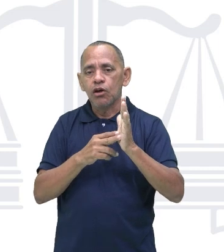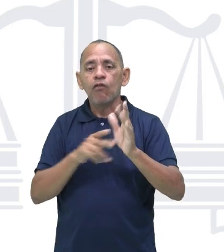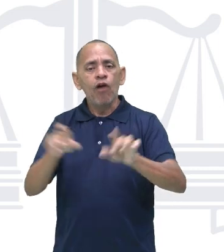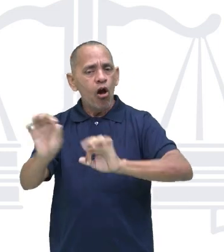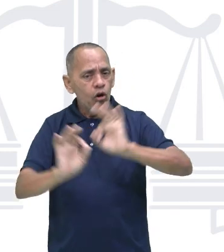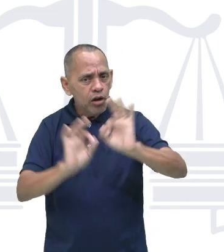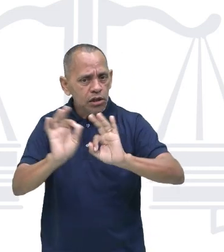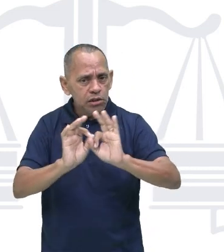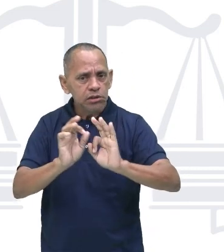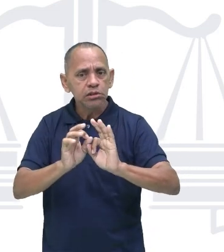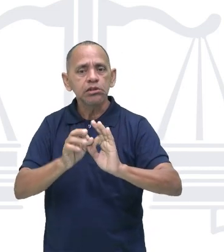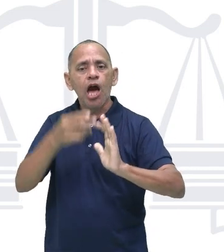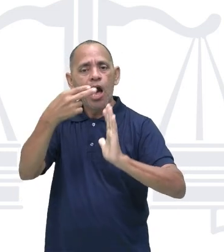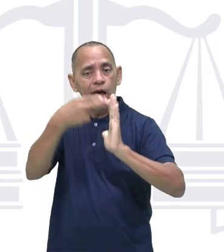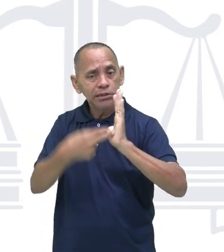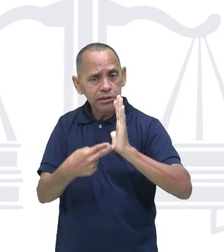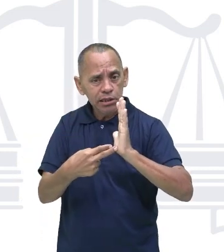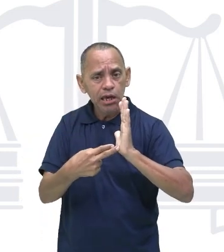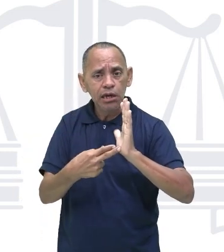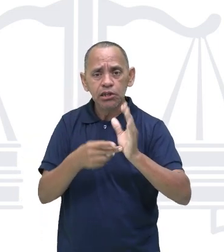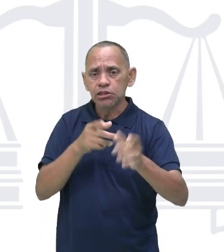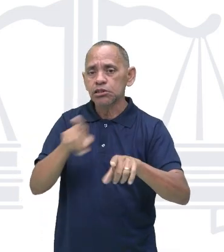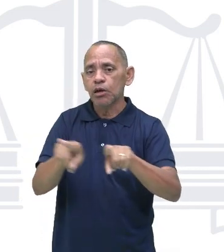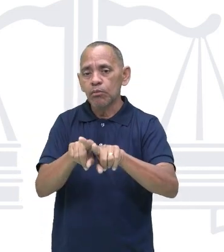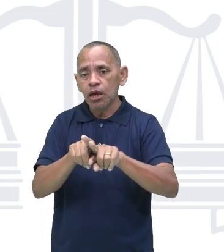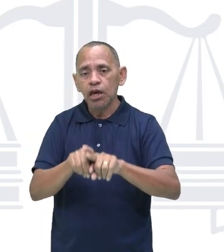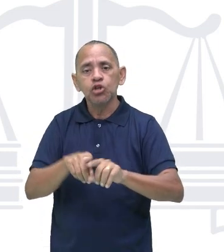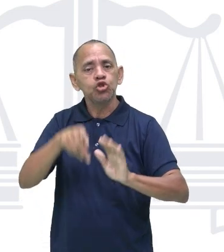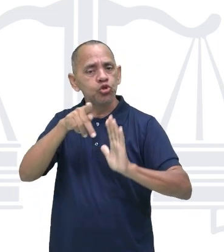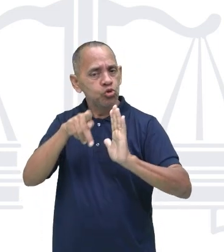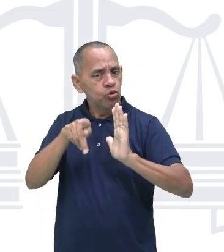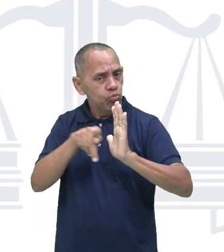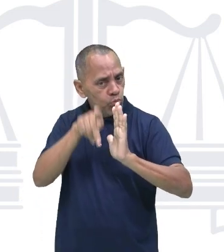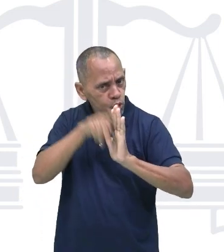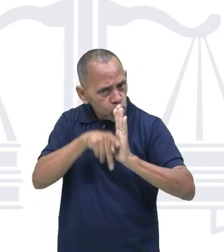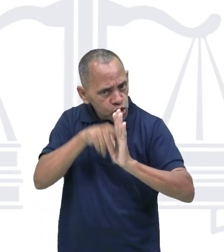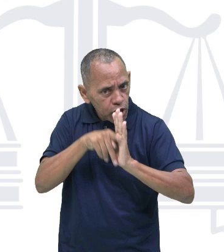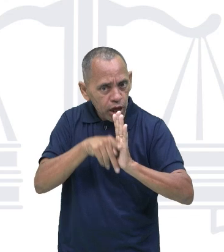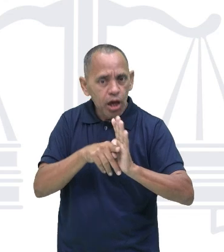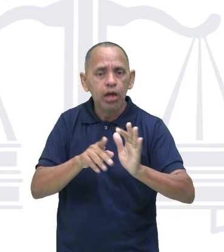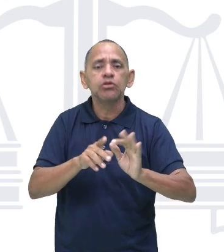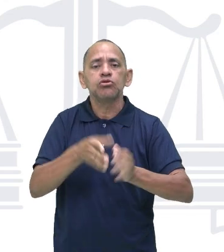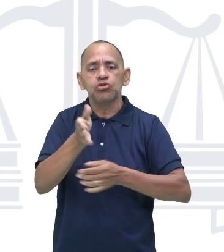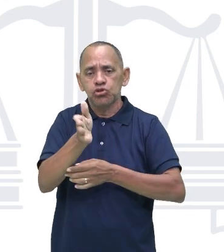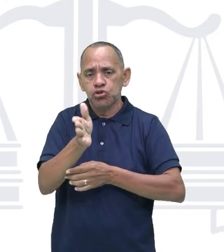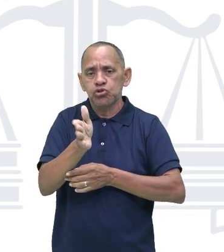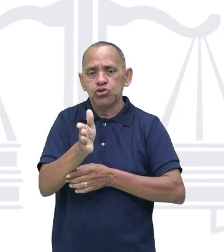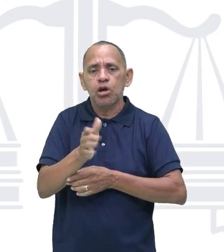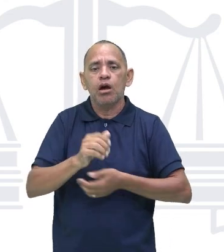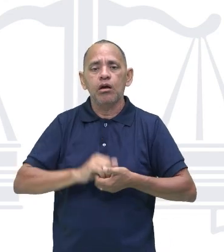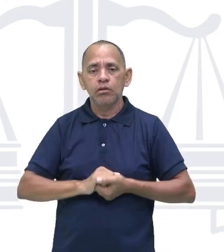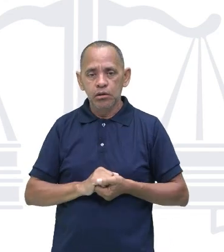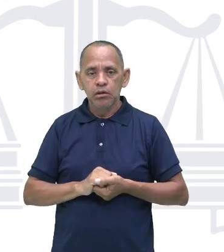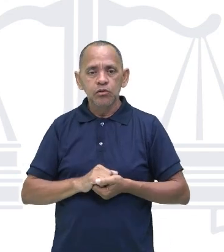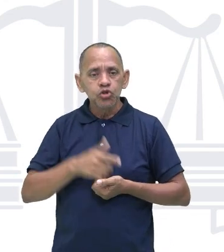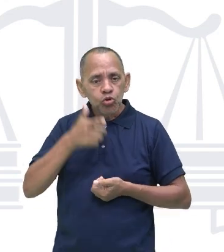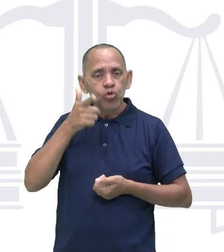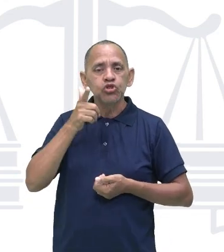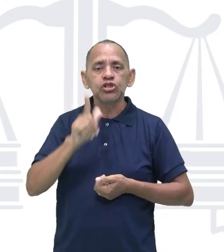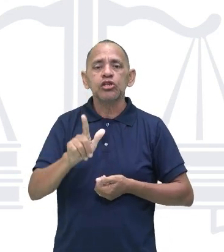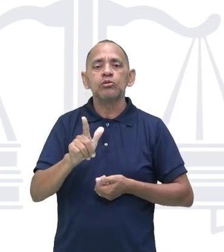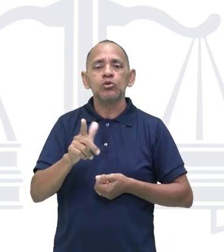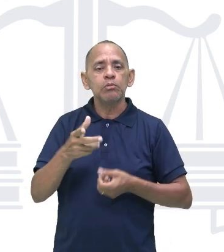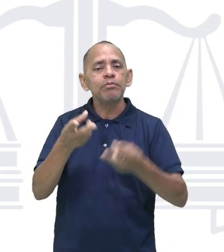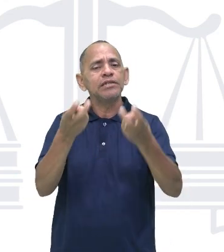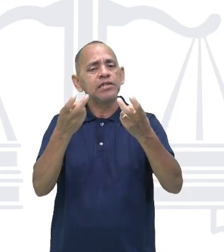se o planejamento que nós estamos realizando está dando certo ou não, porque a gente consegue ter uma visão real do nível de